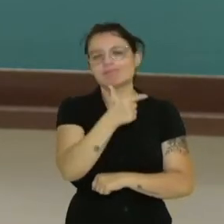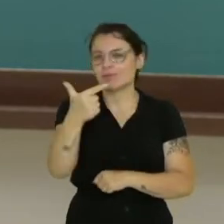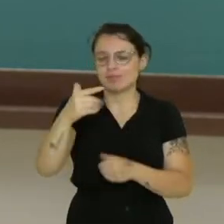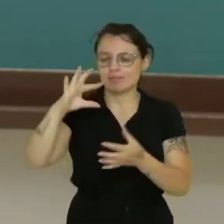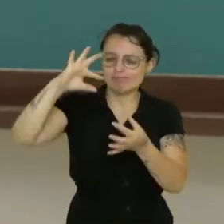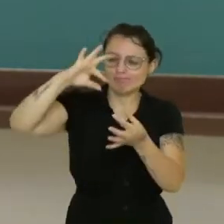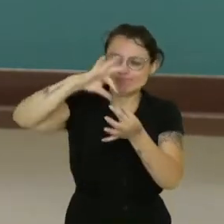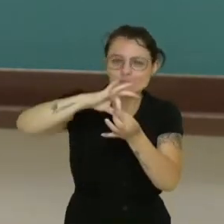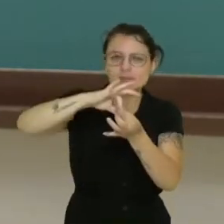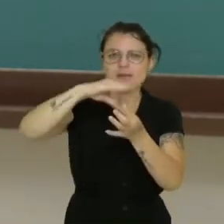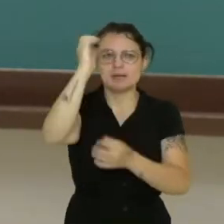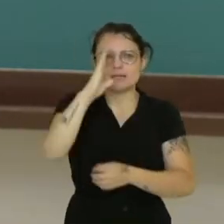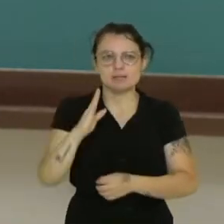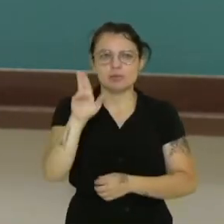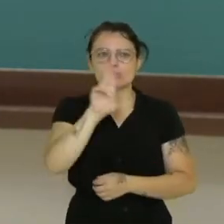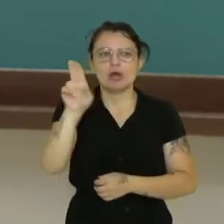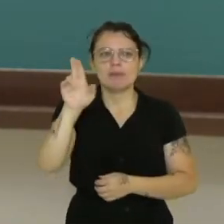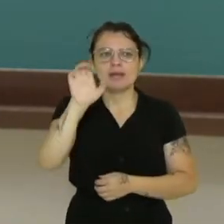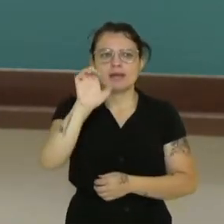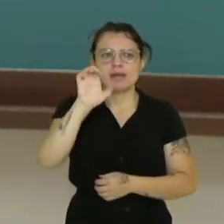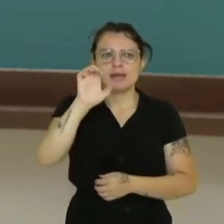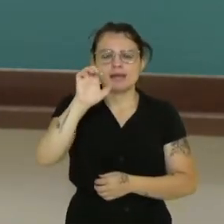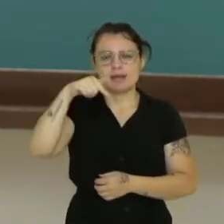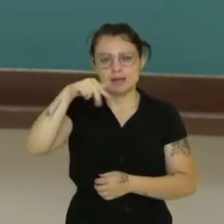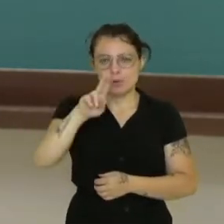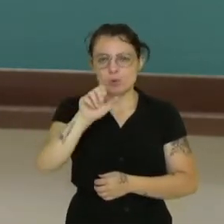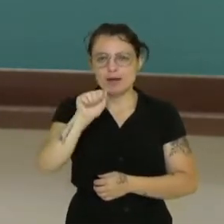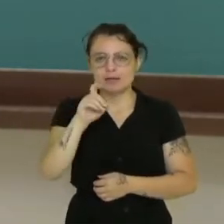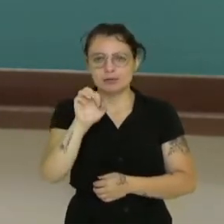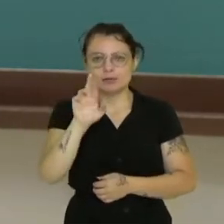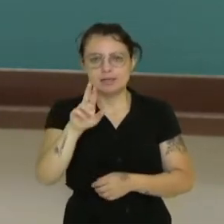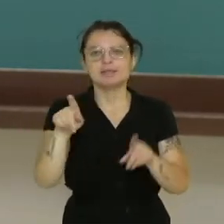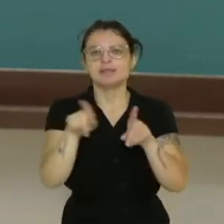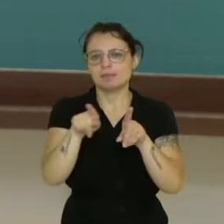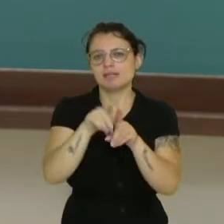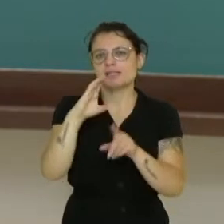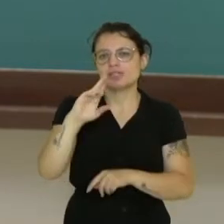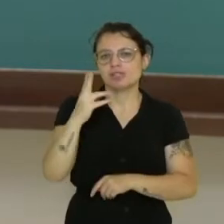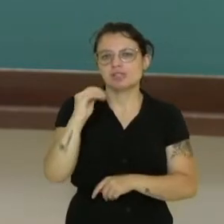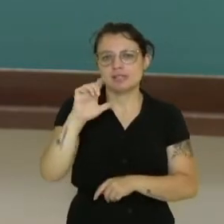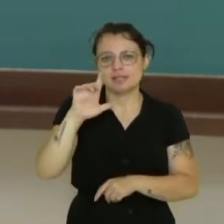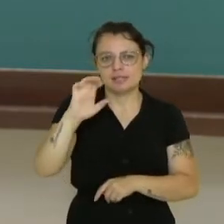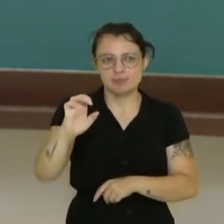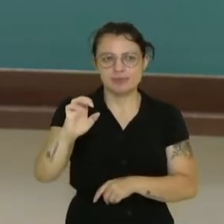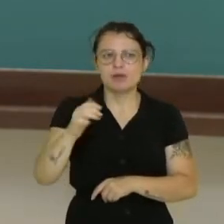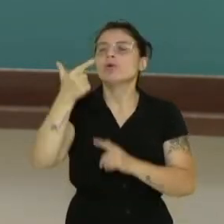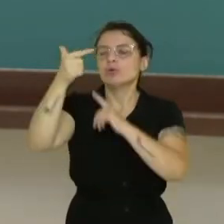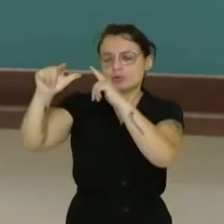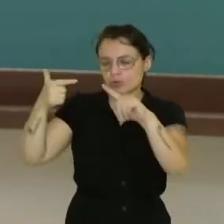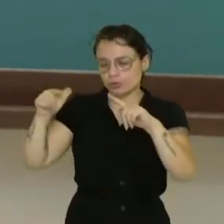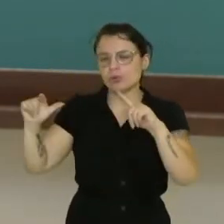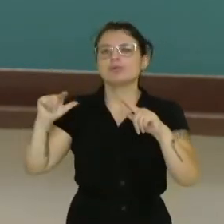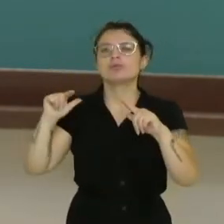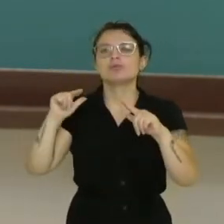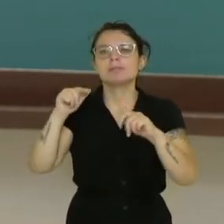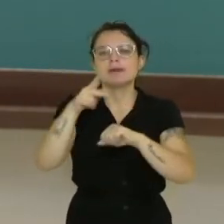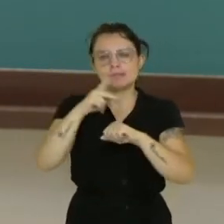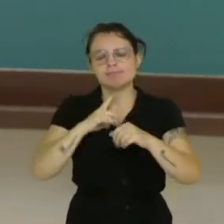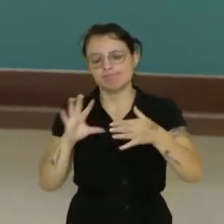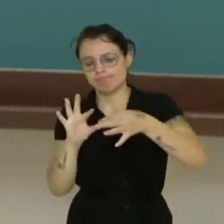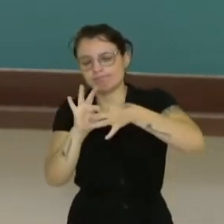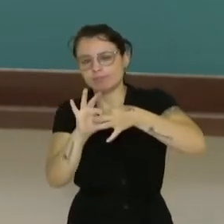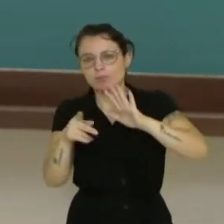Brasil. O Equador e o Chile. Todos os outros países fazem